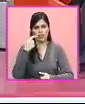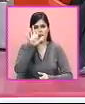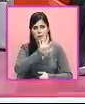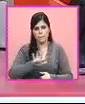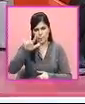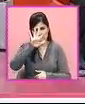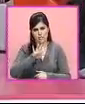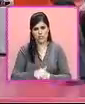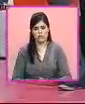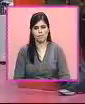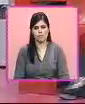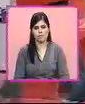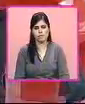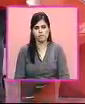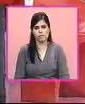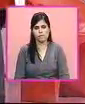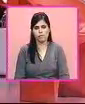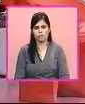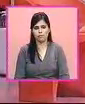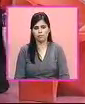vamos lá. Com licença.